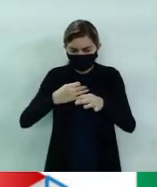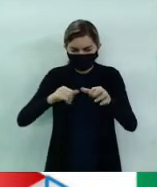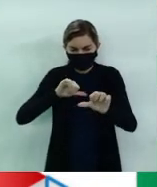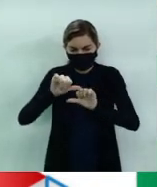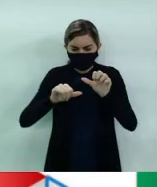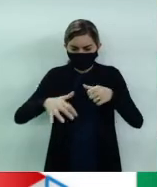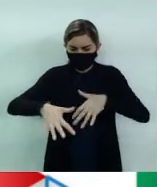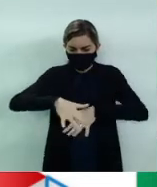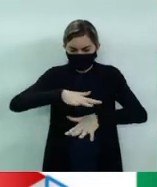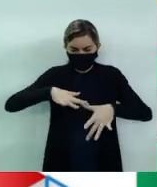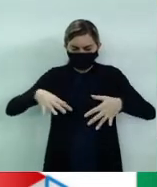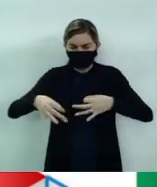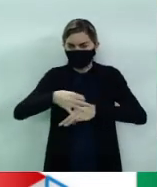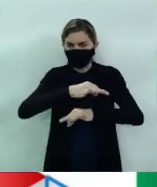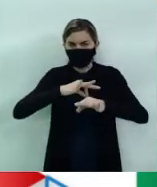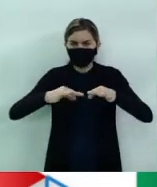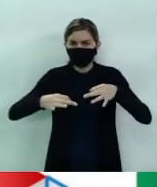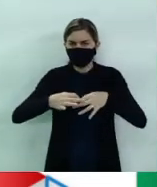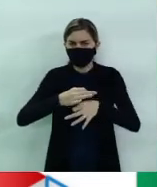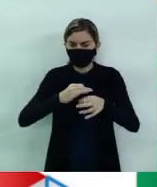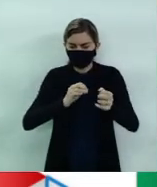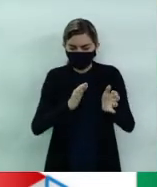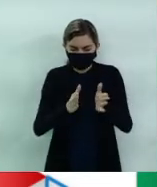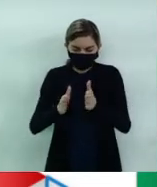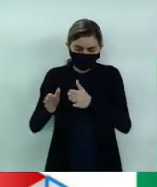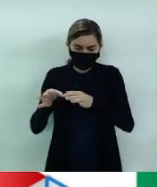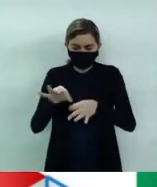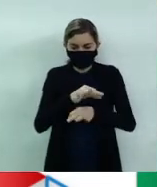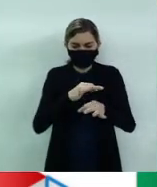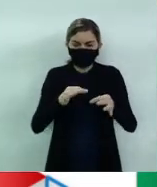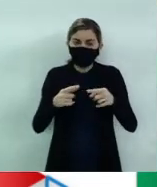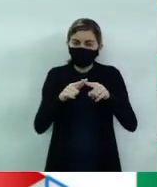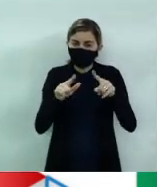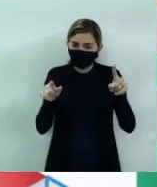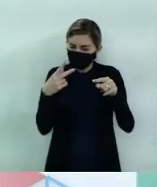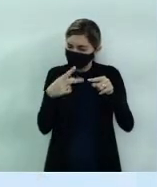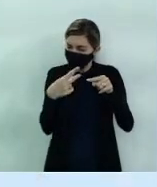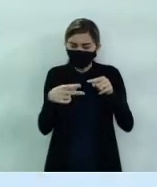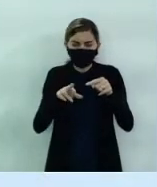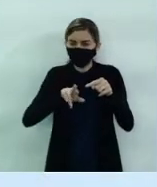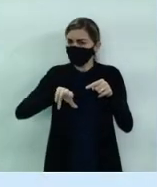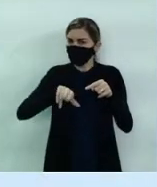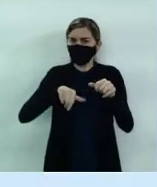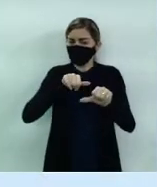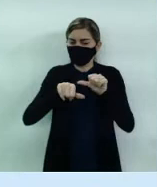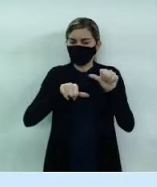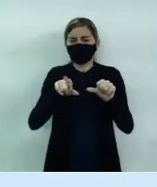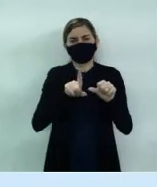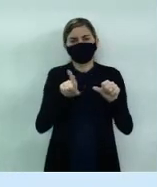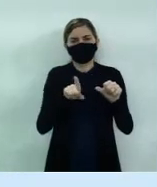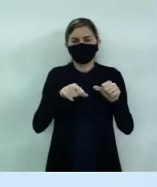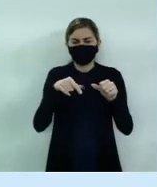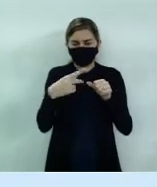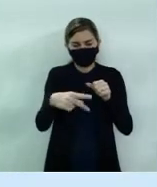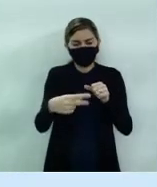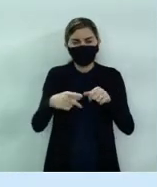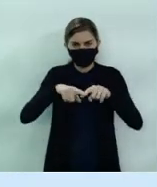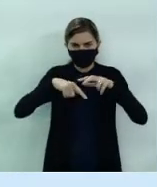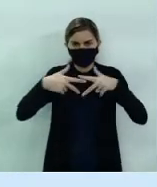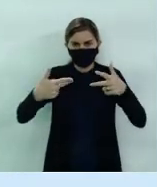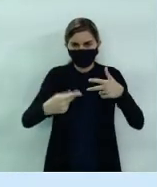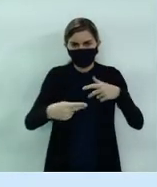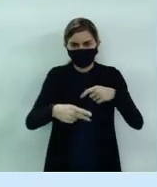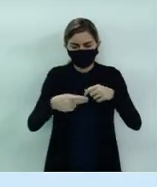uma agitação ou uma reordenação, mas elas não são alteradas. Isso daí